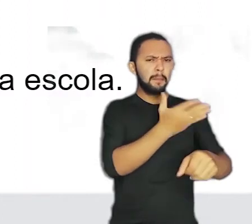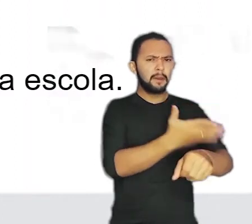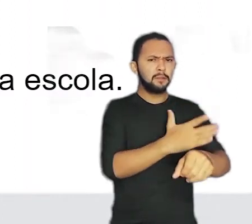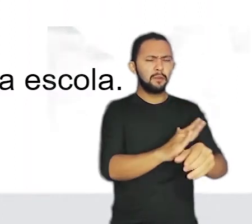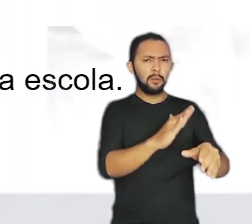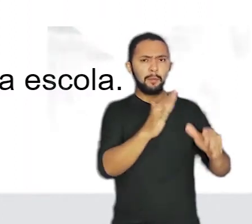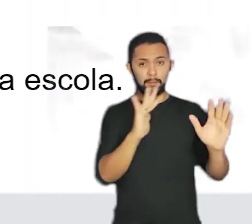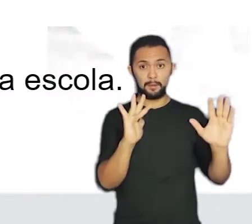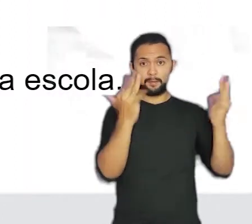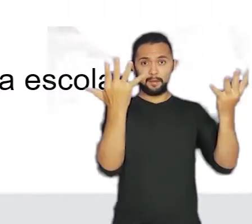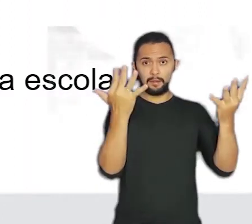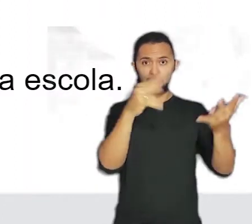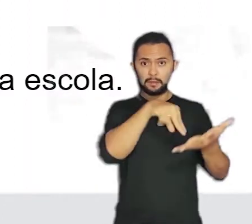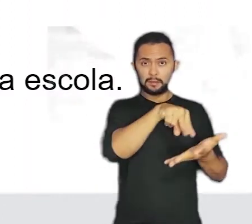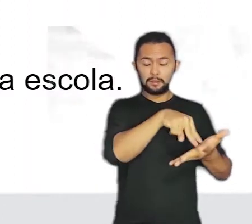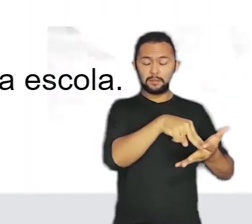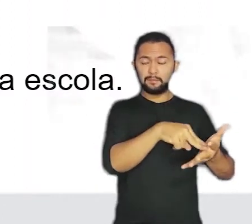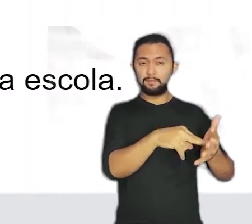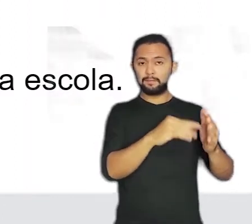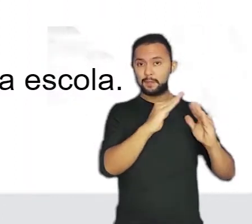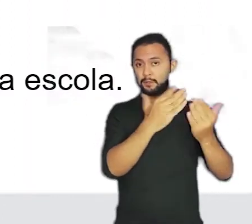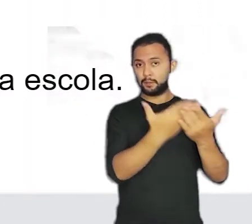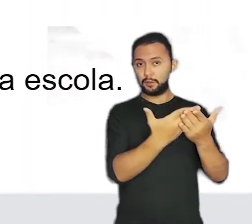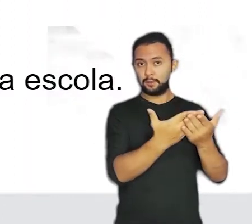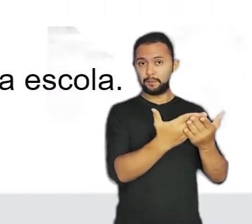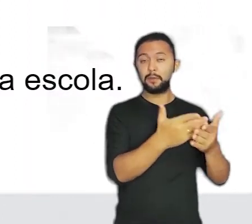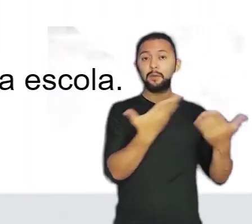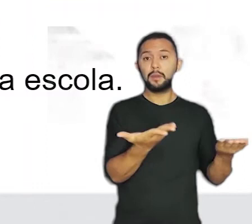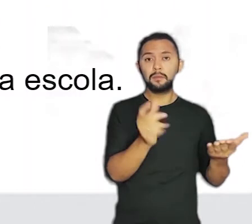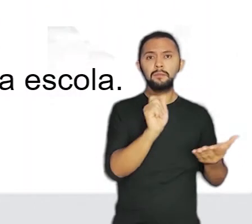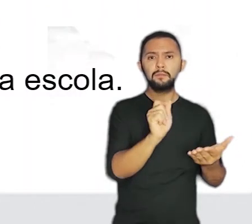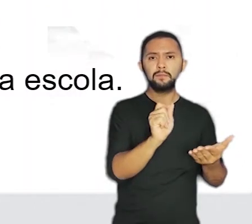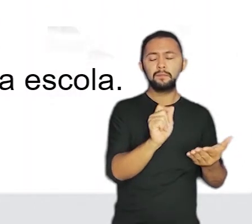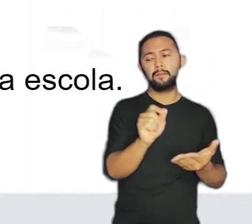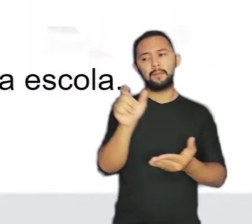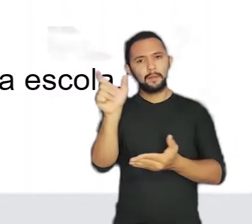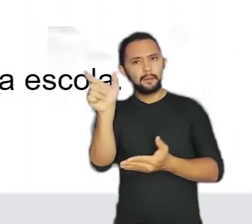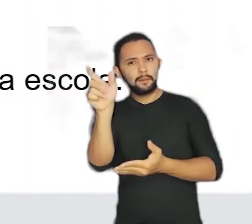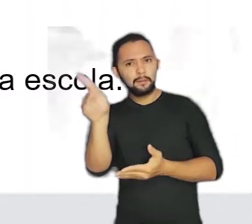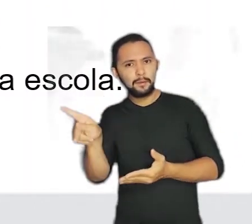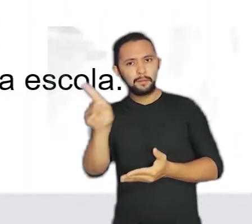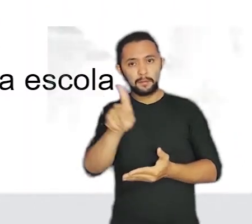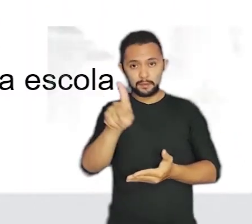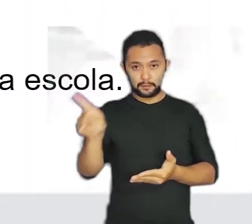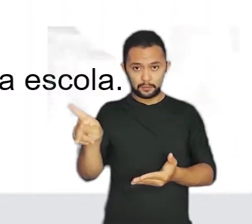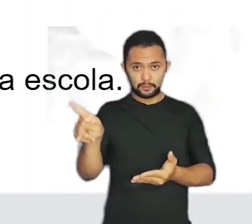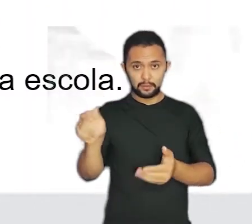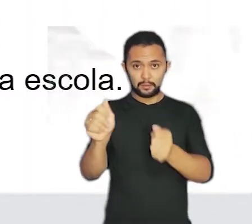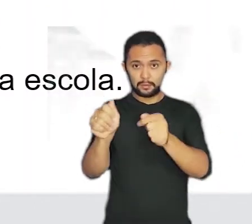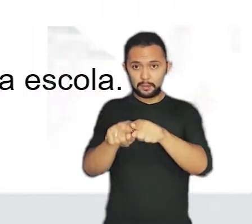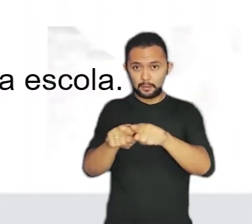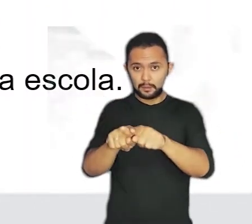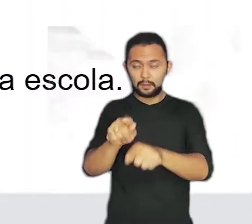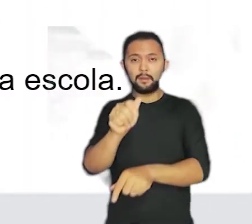da escola? Ou quem ensaiaram para a festa da escola? Foi a professora e os alunos, tá? Foi somente a